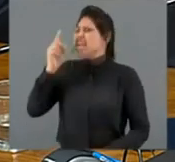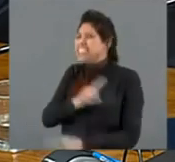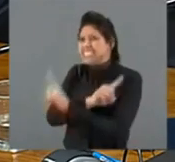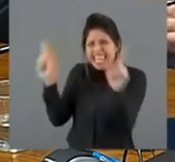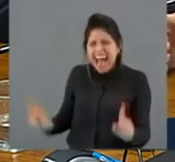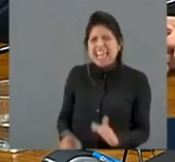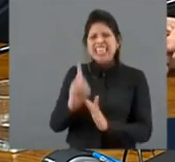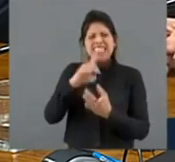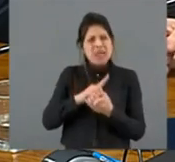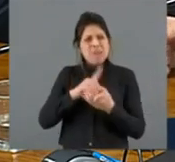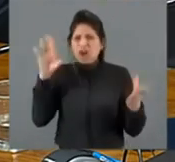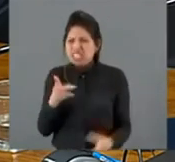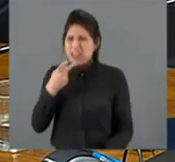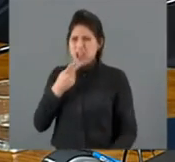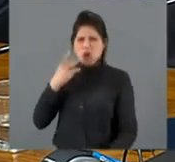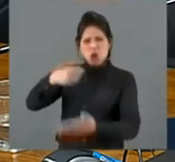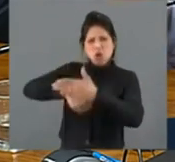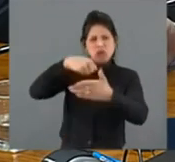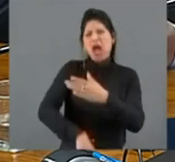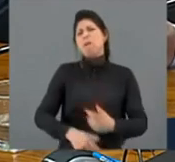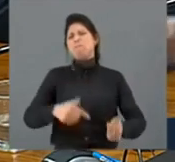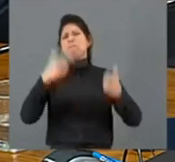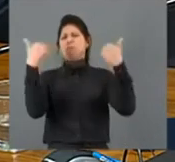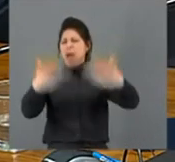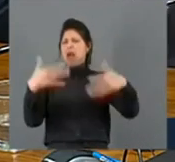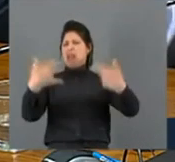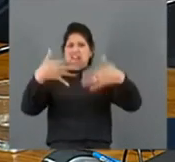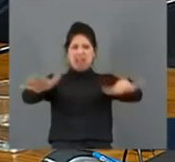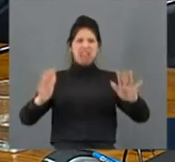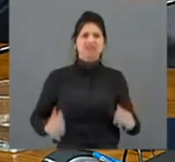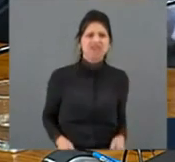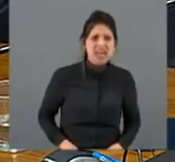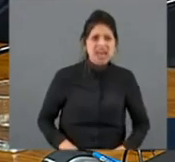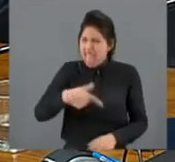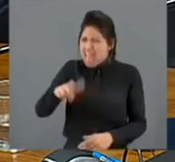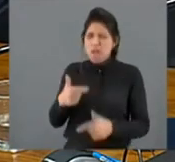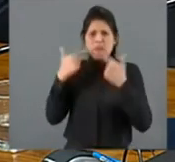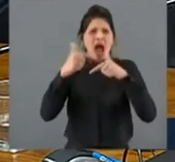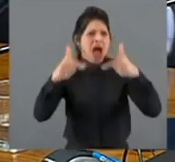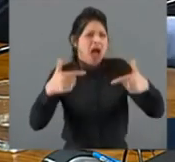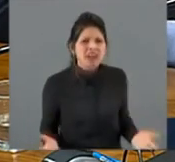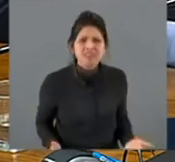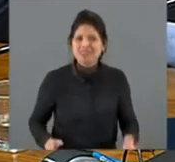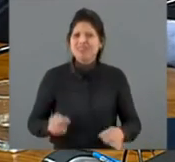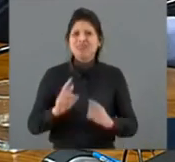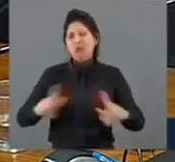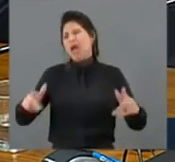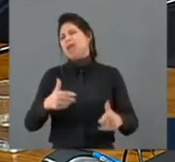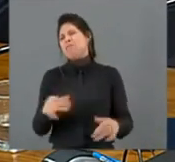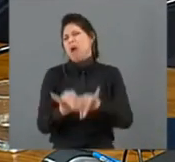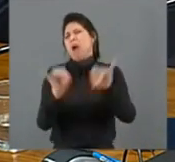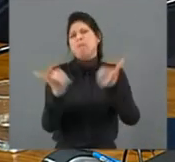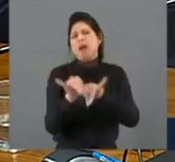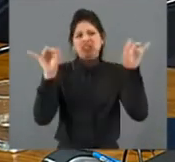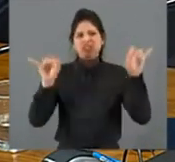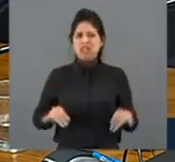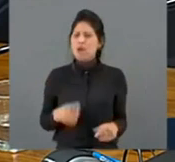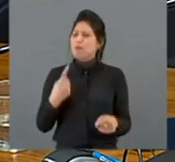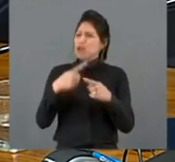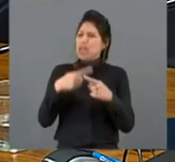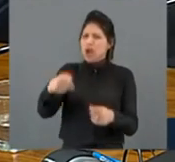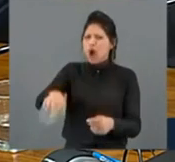democracia e dizer que defende a democracia, balela! Balela! Quem defende a democracia é a Câmara e o Senado. Os eleitos pelo